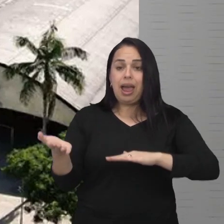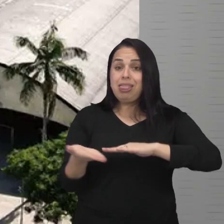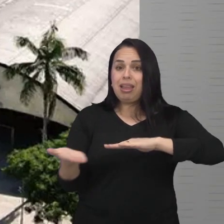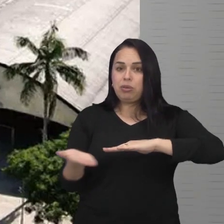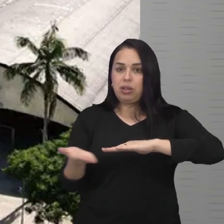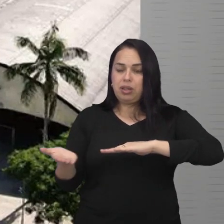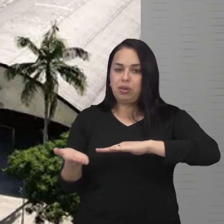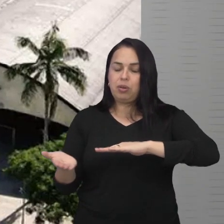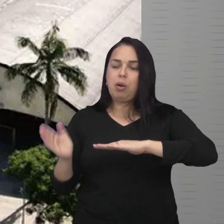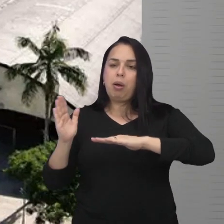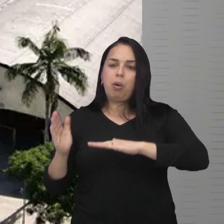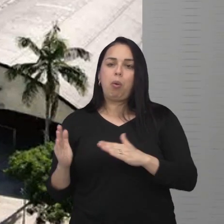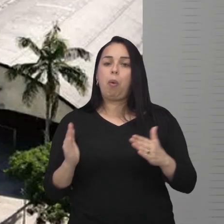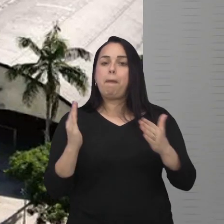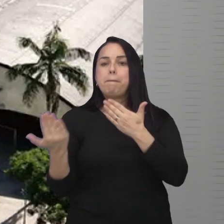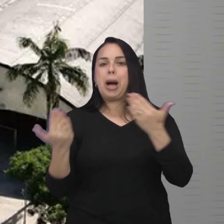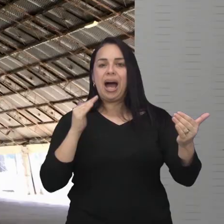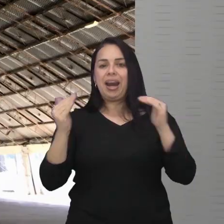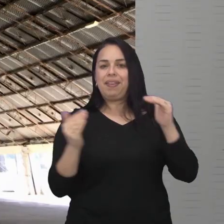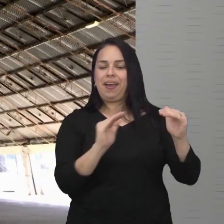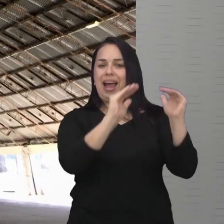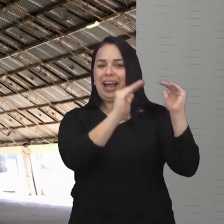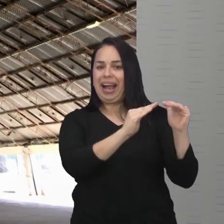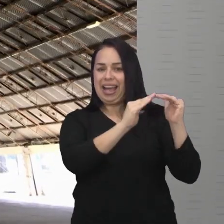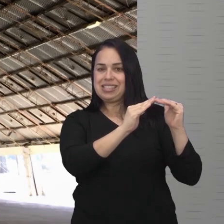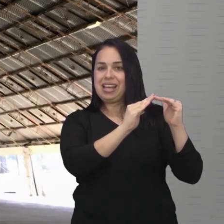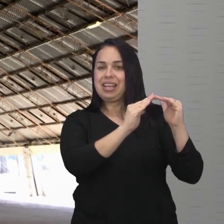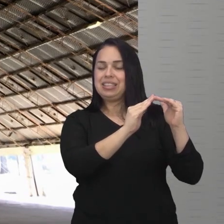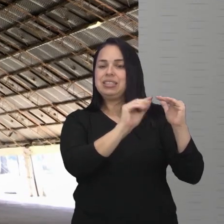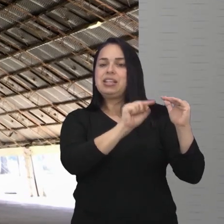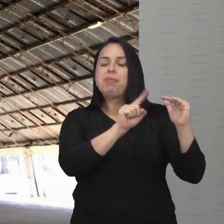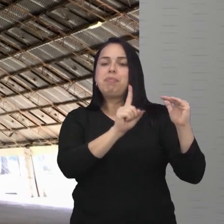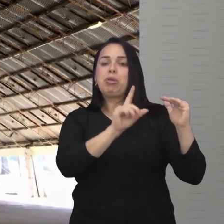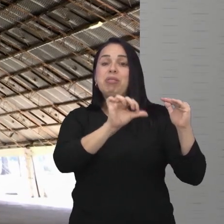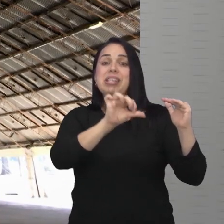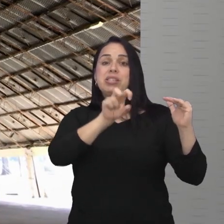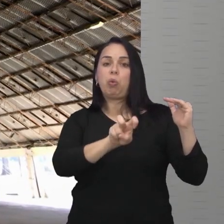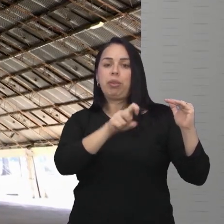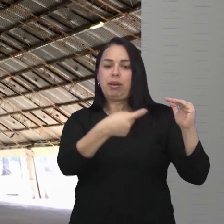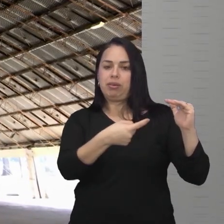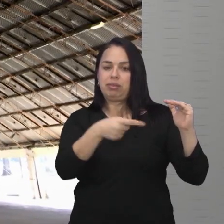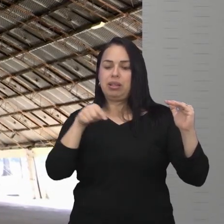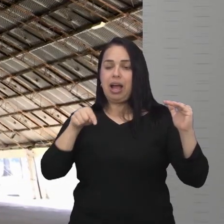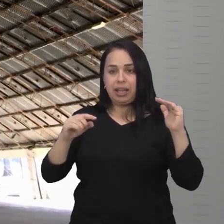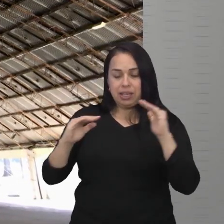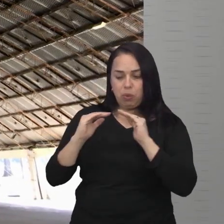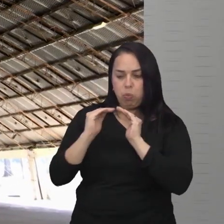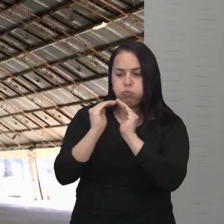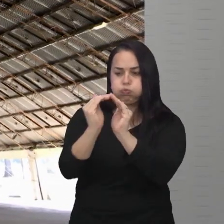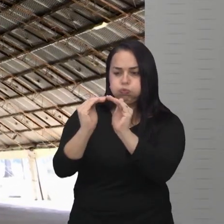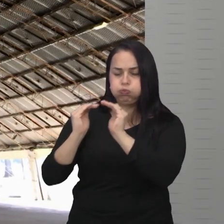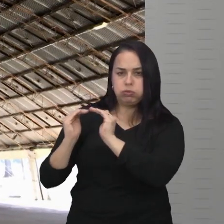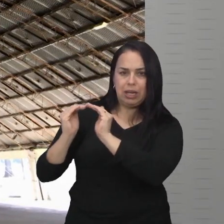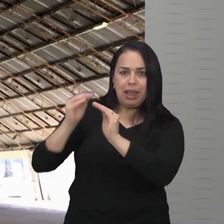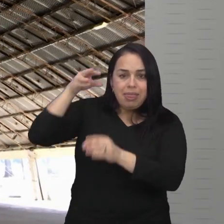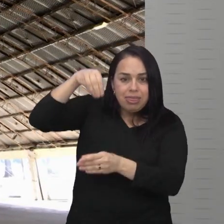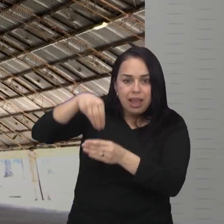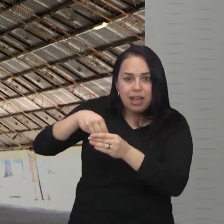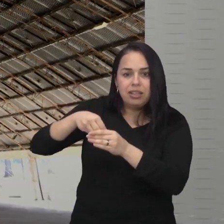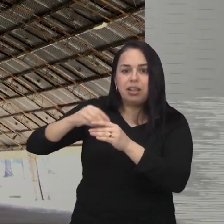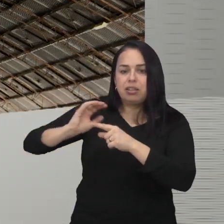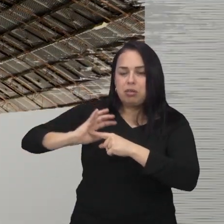contemporânea à casa, que é de 51, e ela tinha como função abrigar as máquinas, ou